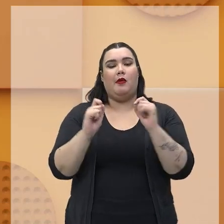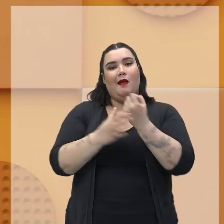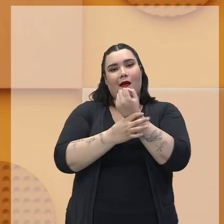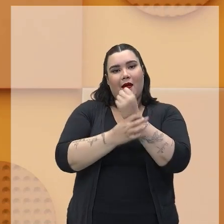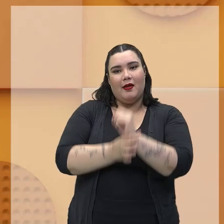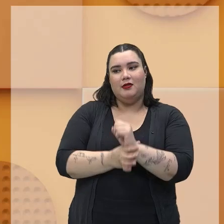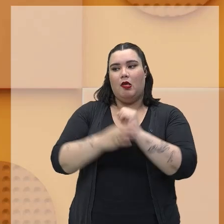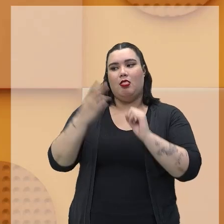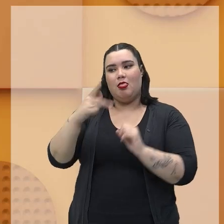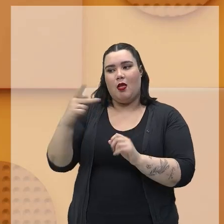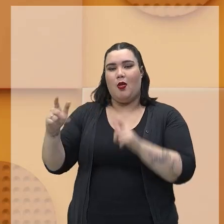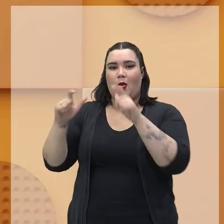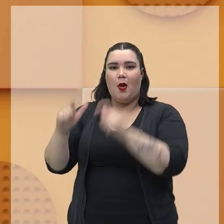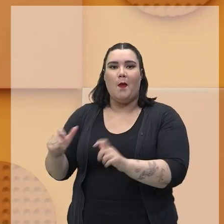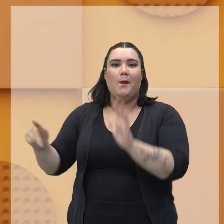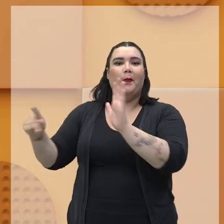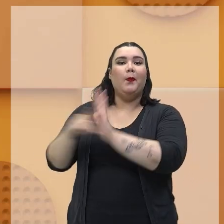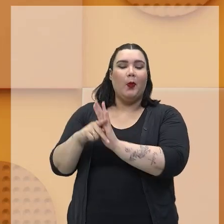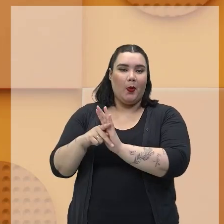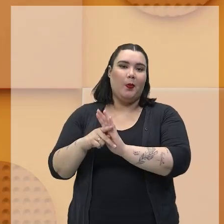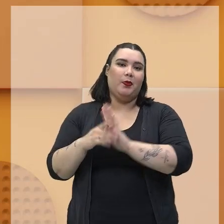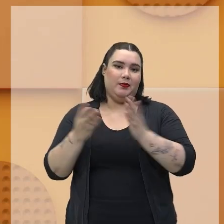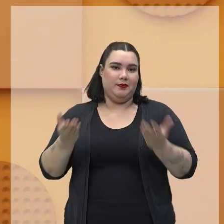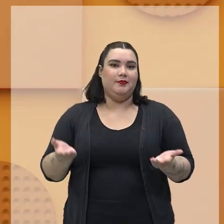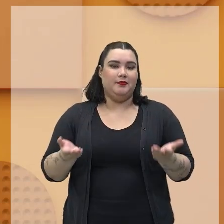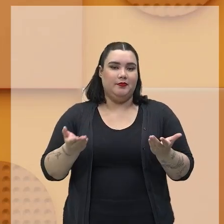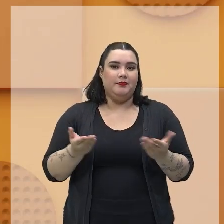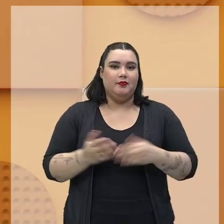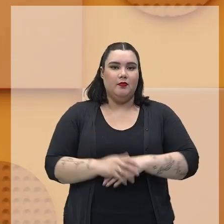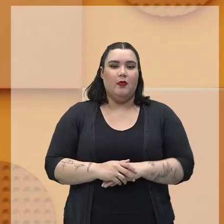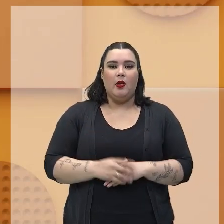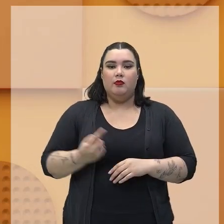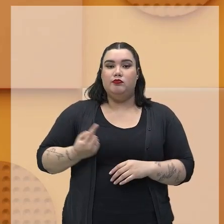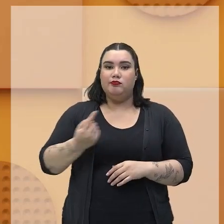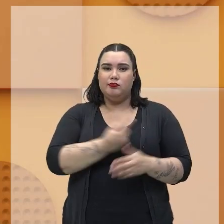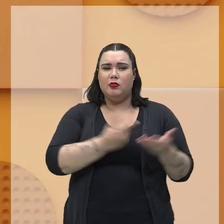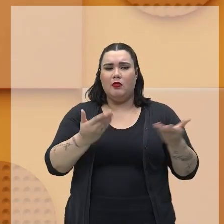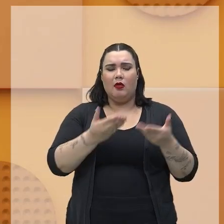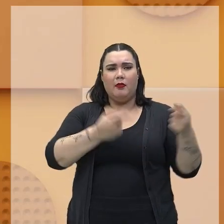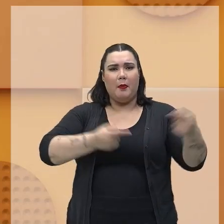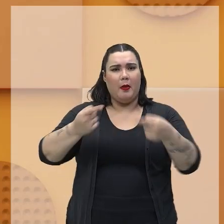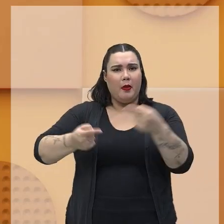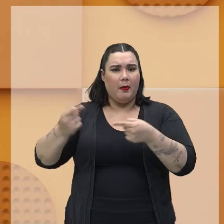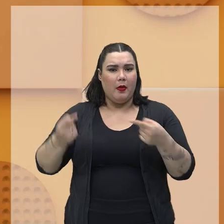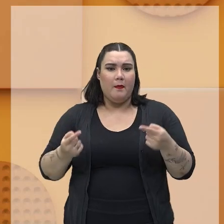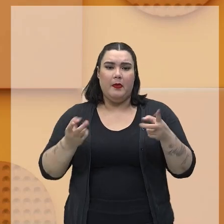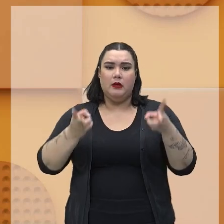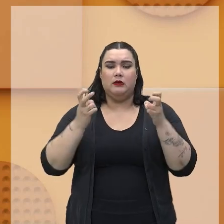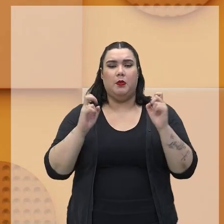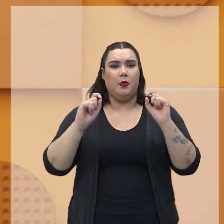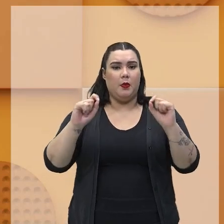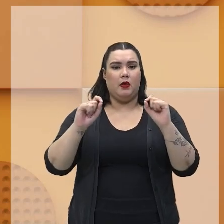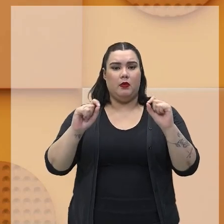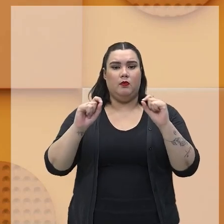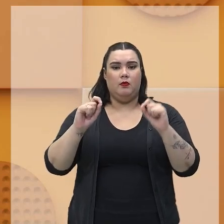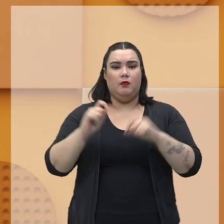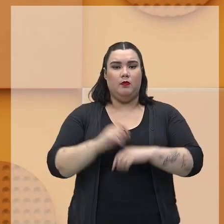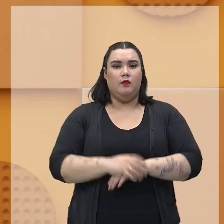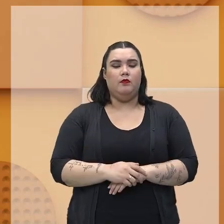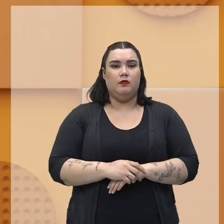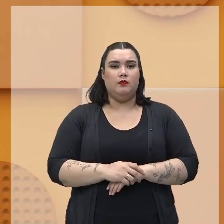a esses indivíduos. Gente, a gente está discutindo na atualidade o que a gente conhece como o